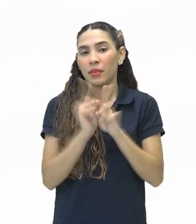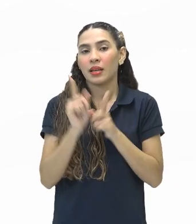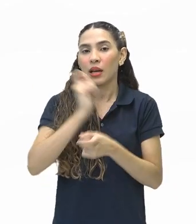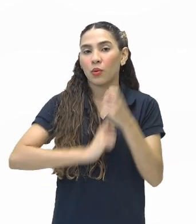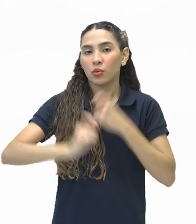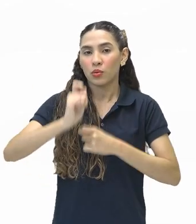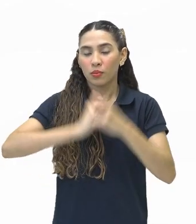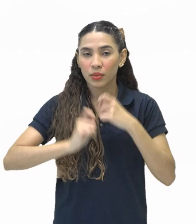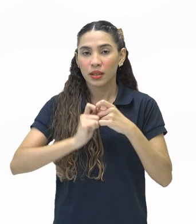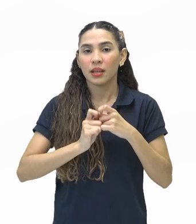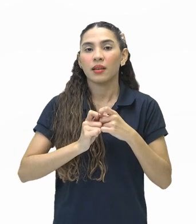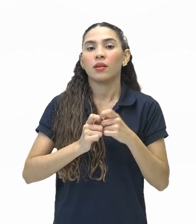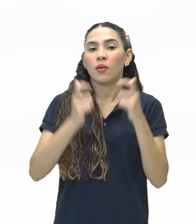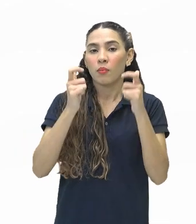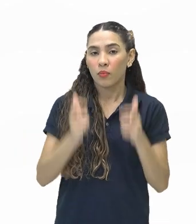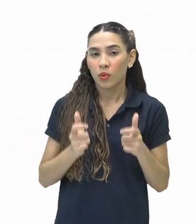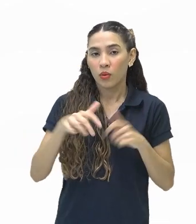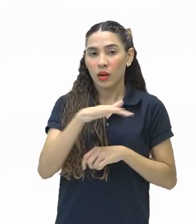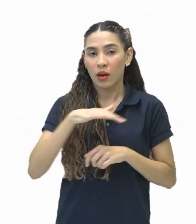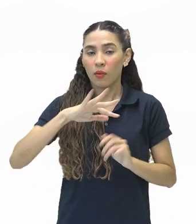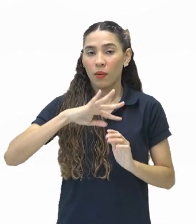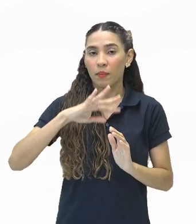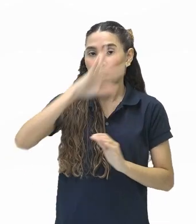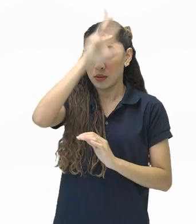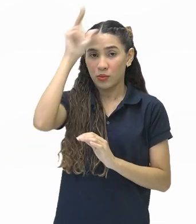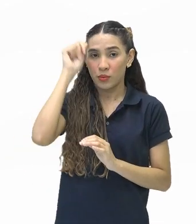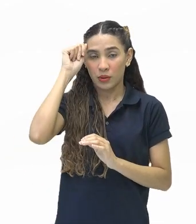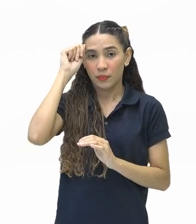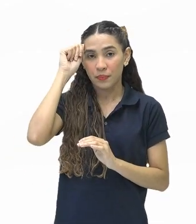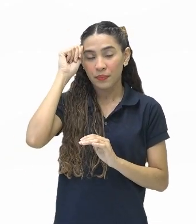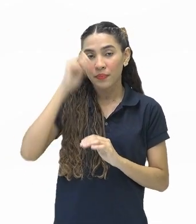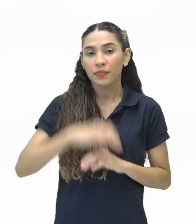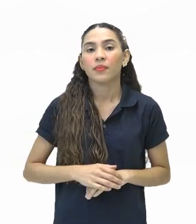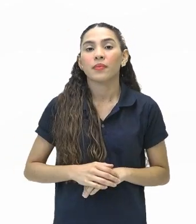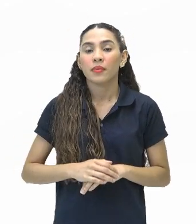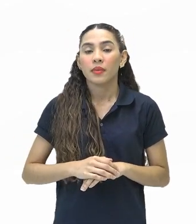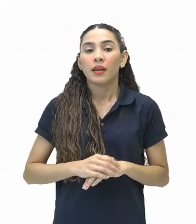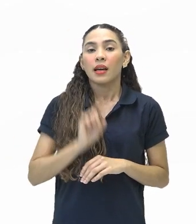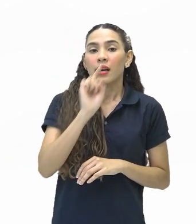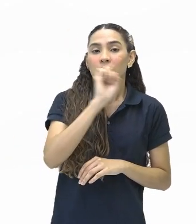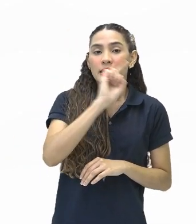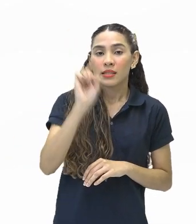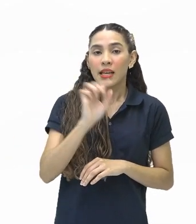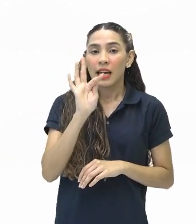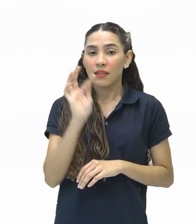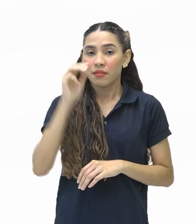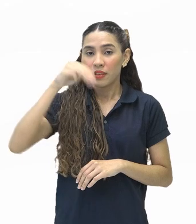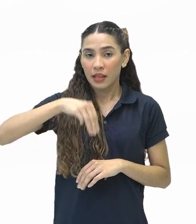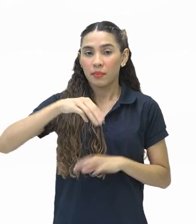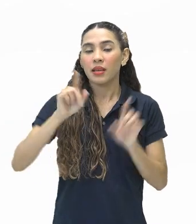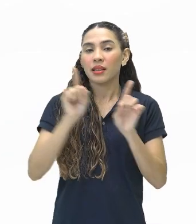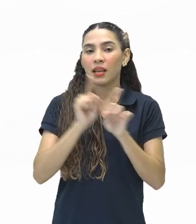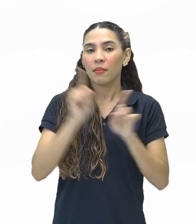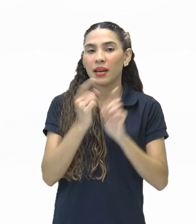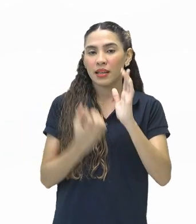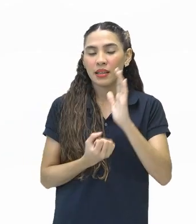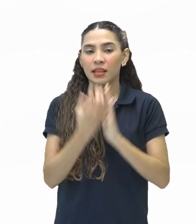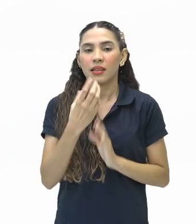economia na região amazônica, tá? A Zona Franca, ela foi estabelecida